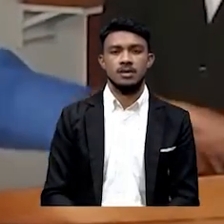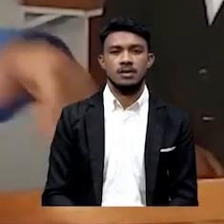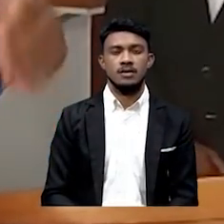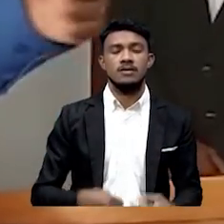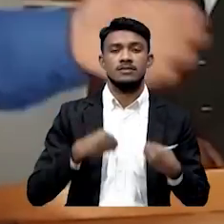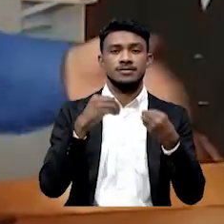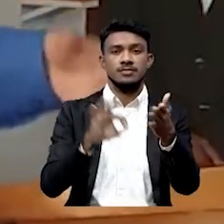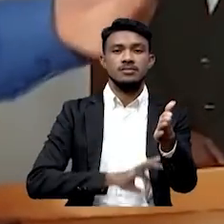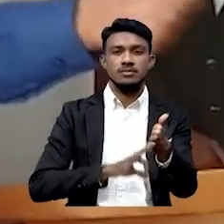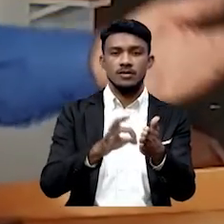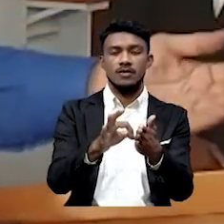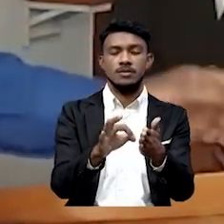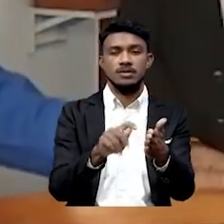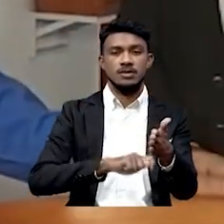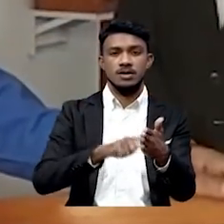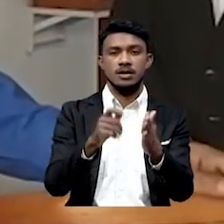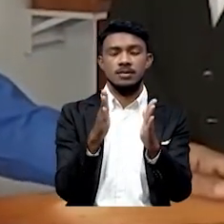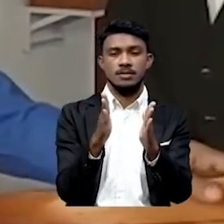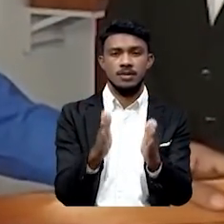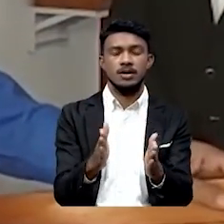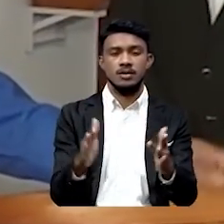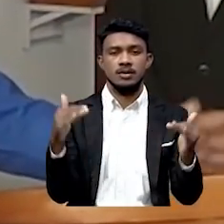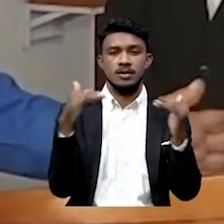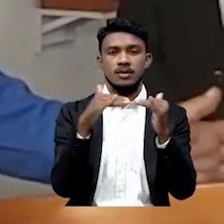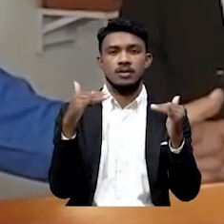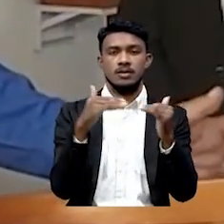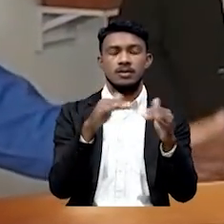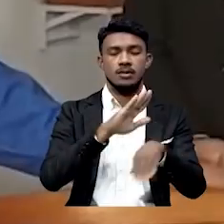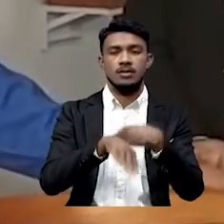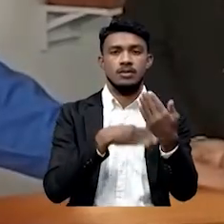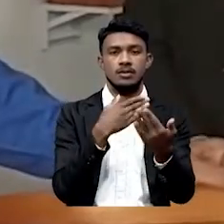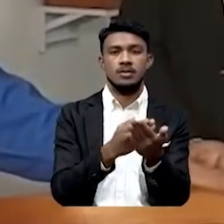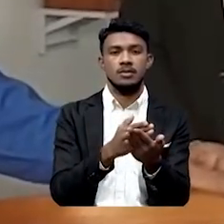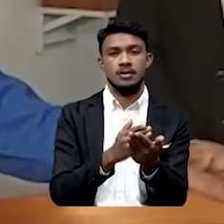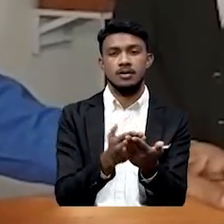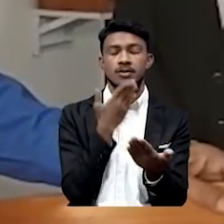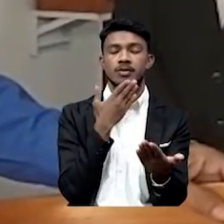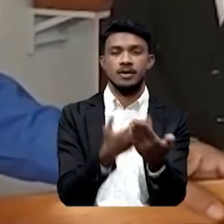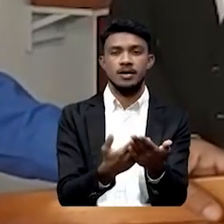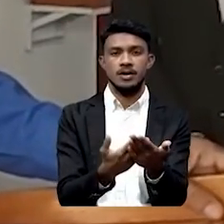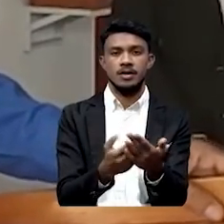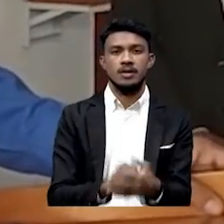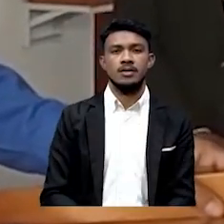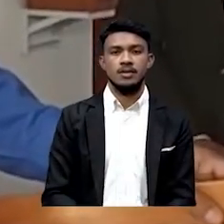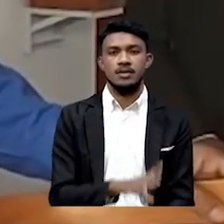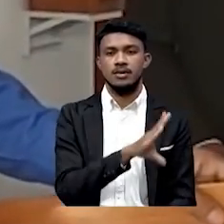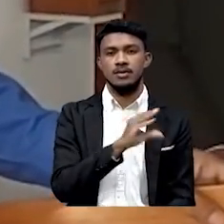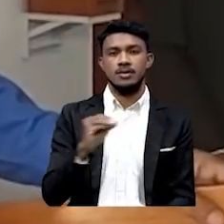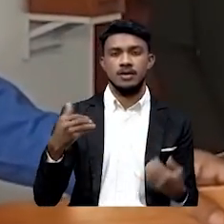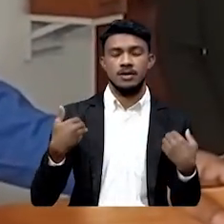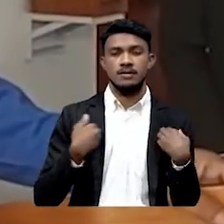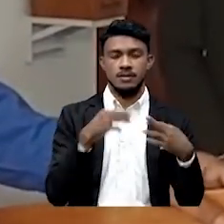Formalidade, agendamento, plenária, do Cláudia, presidente, e espírito,